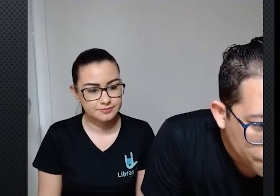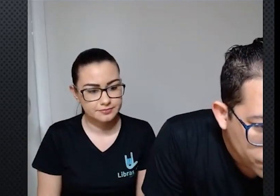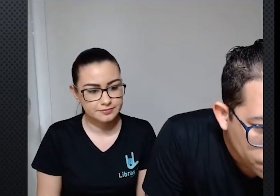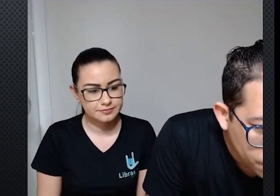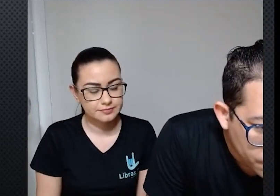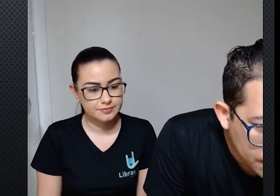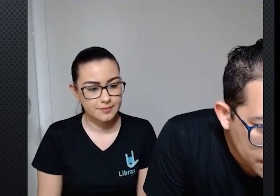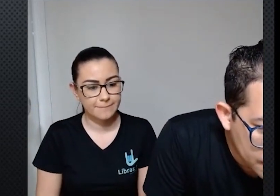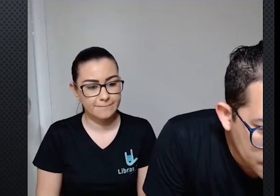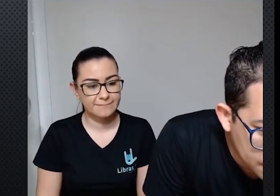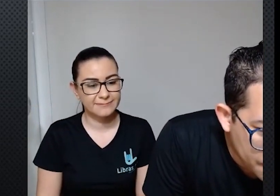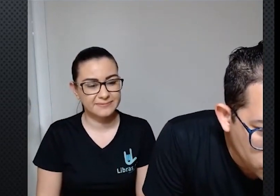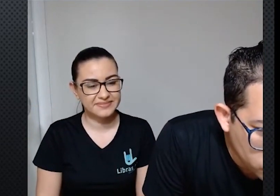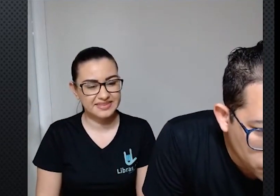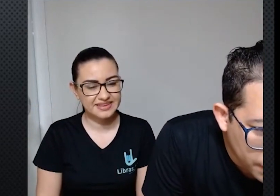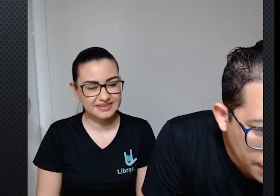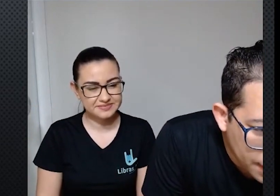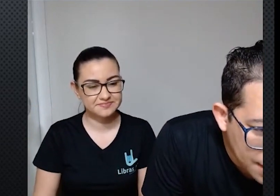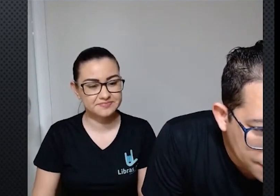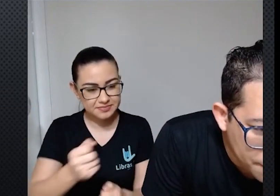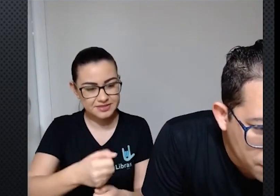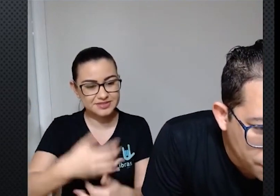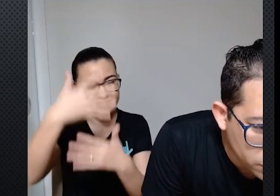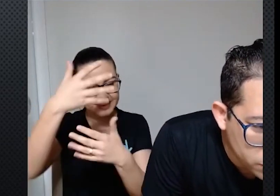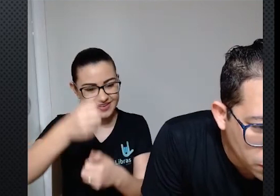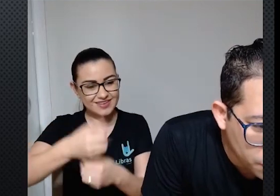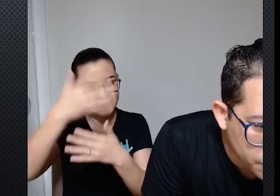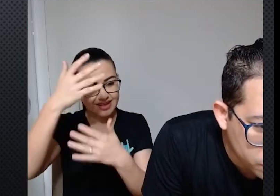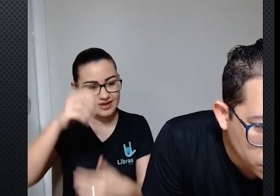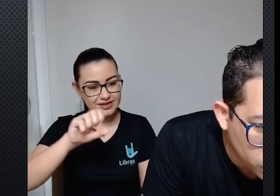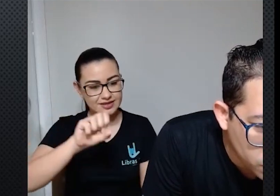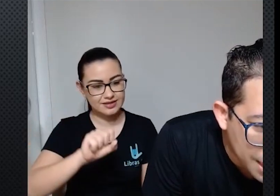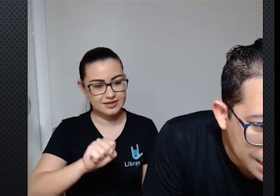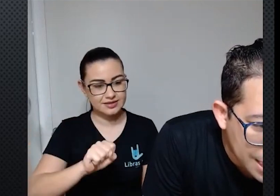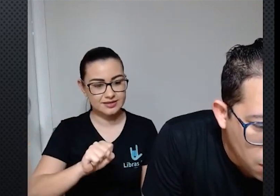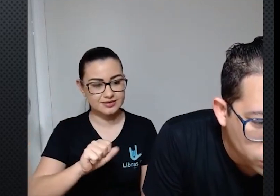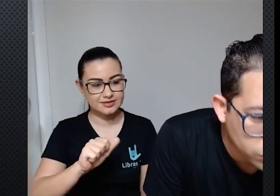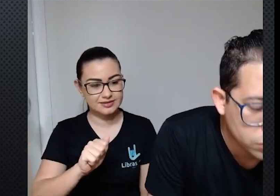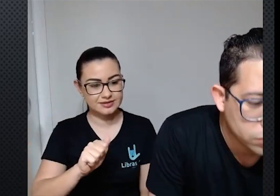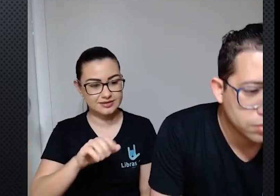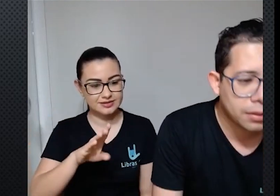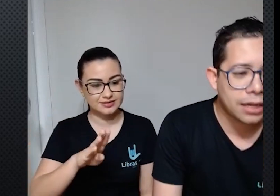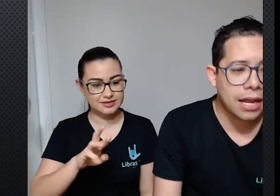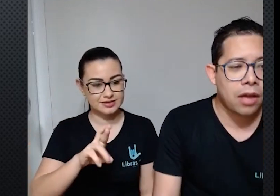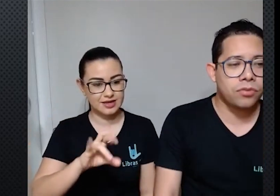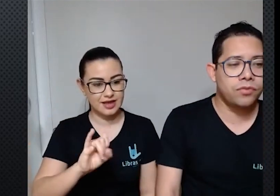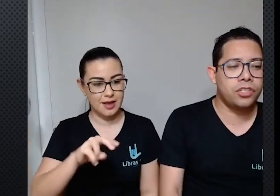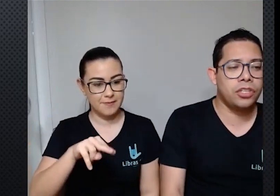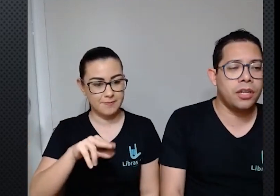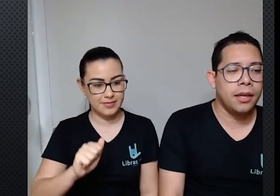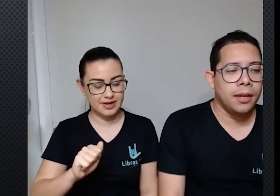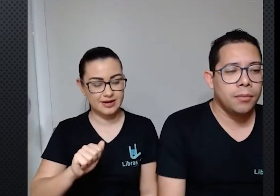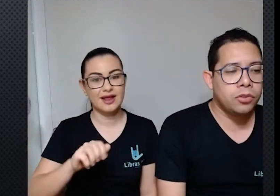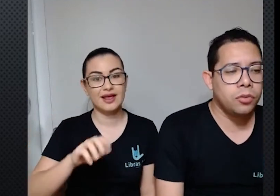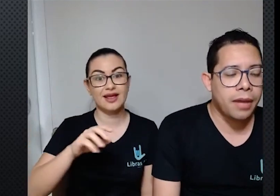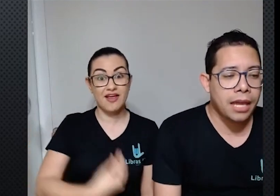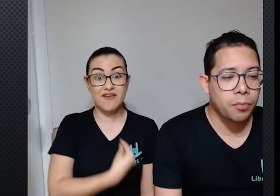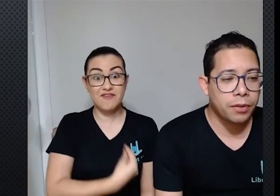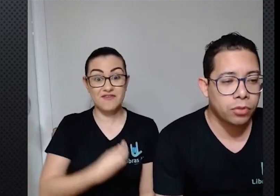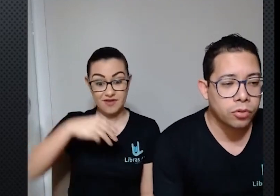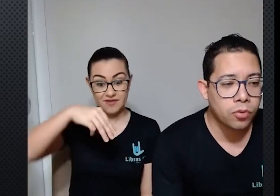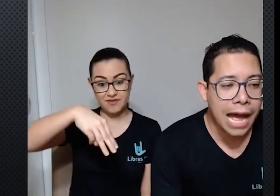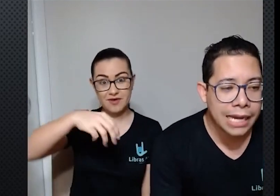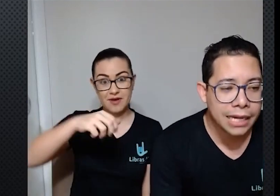né? Beleza, muito bem. A Sabrina falou assim, ó, pessoal, eu tô em Manaus. Manaus, vixe, Muito